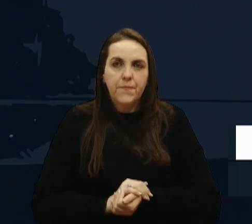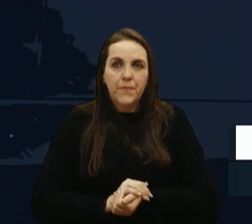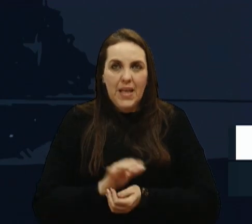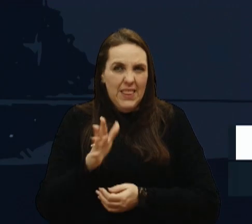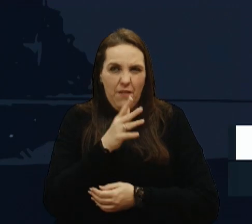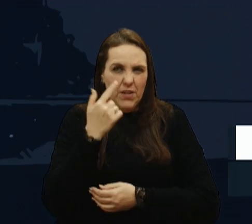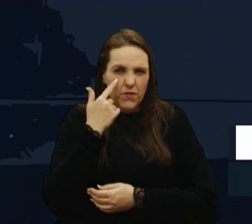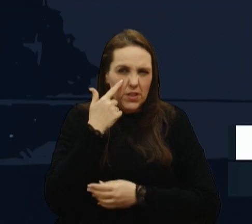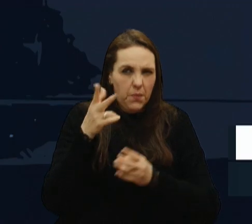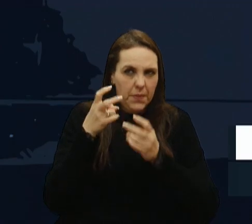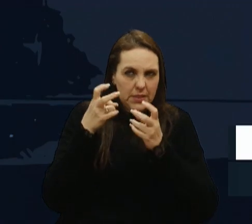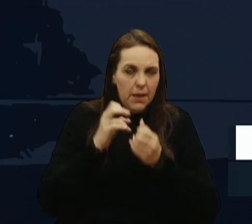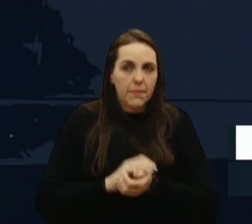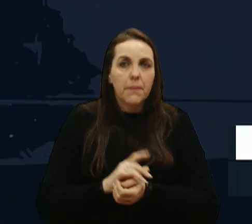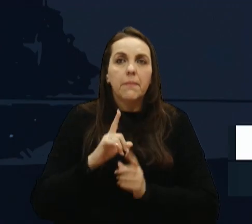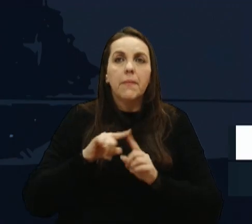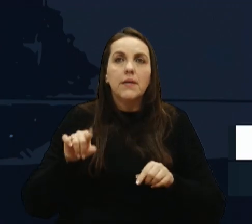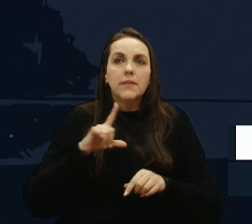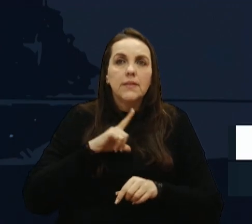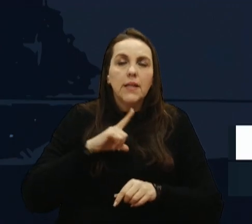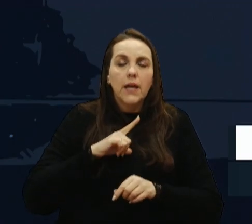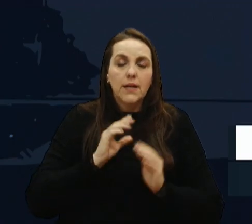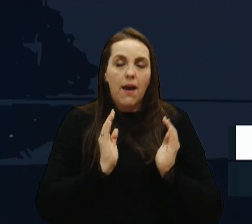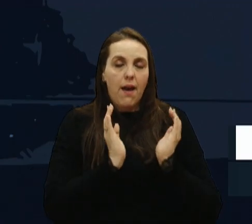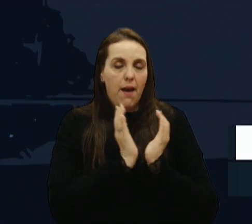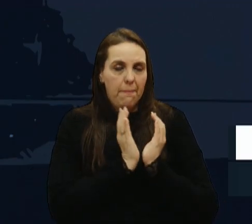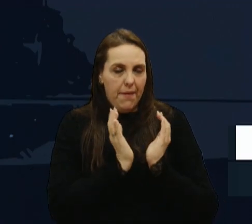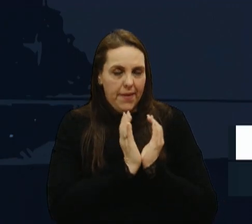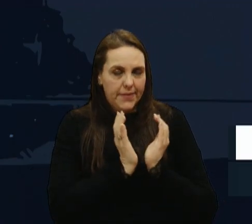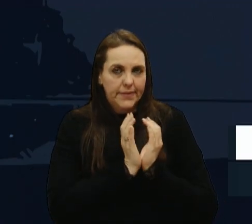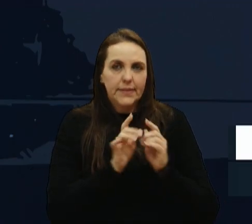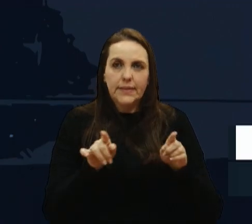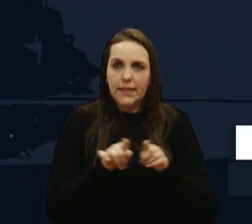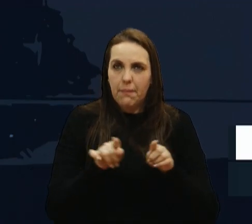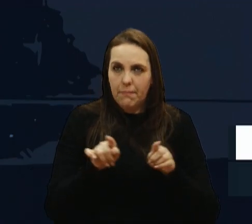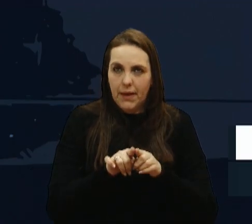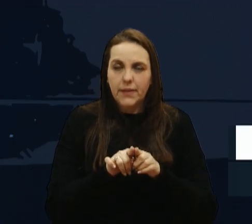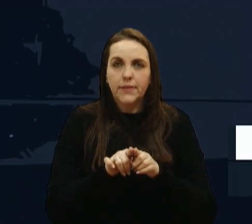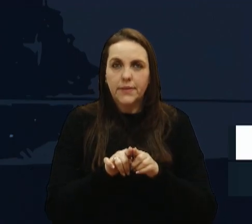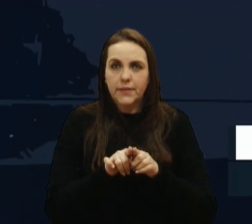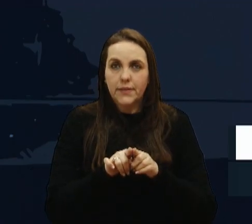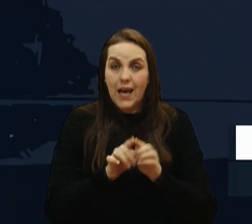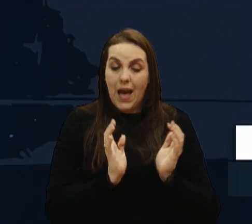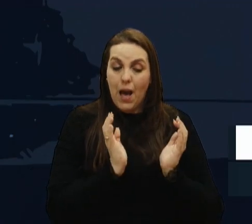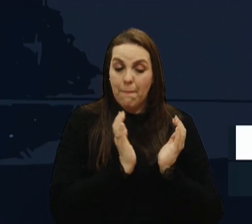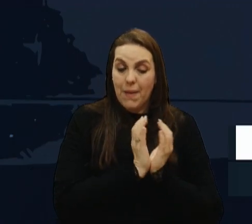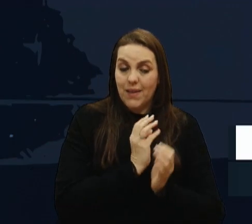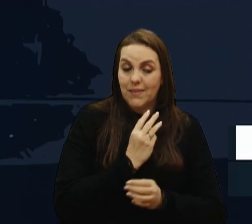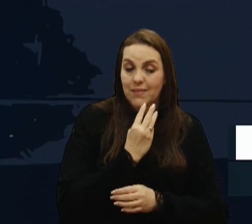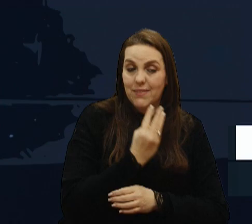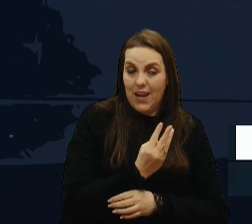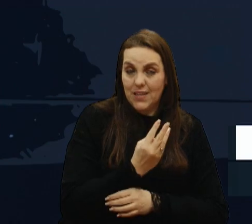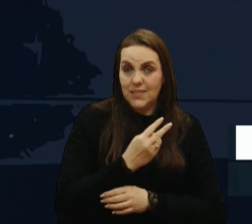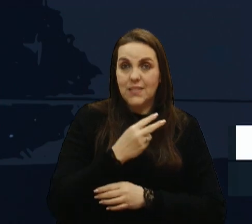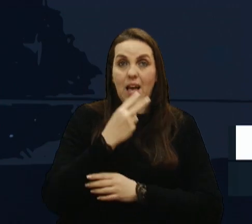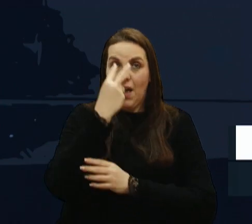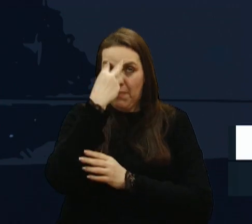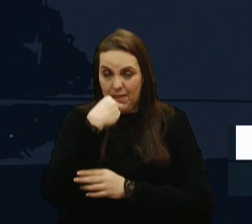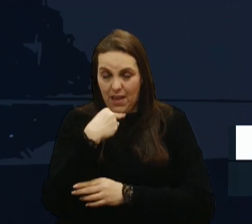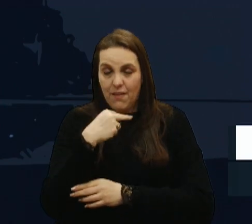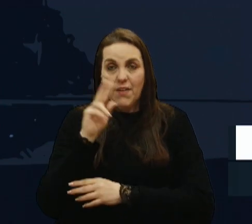não enxerguem, mas nós temos aqui as APAES, nós temos a APADEV, APAES são 3, APADEV, Ellen